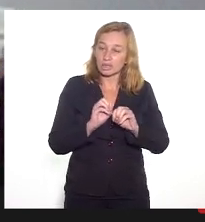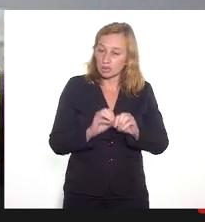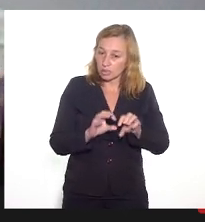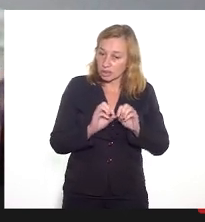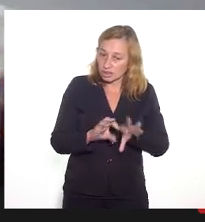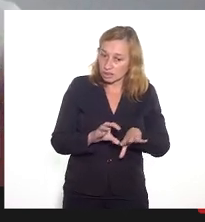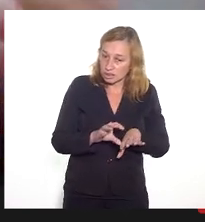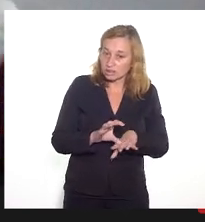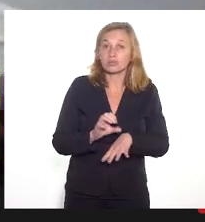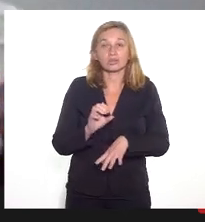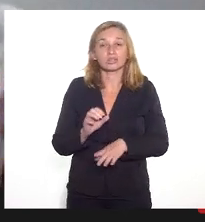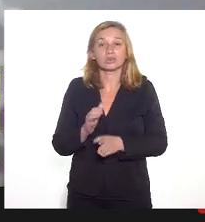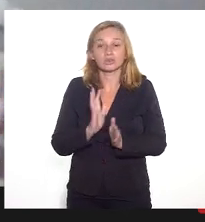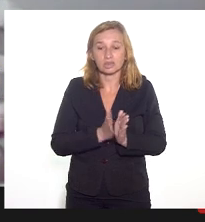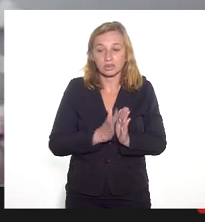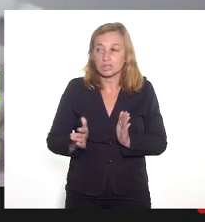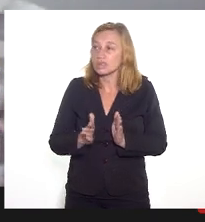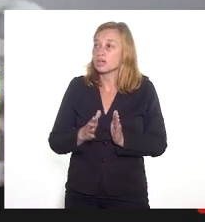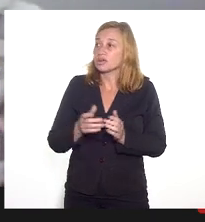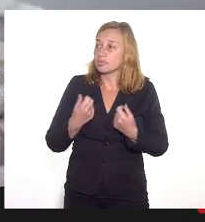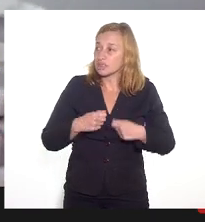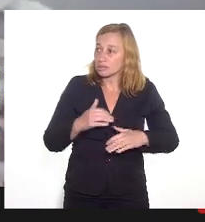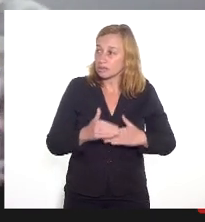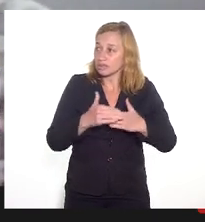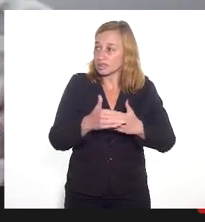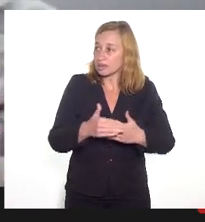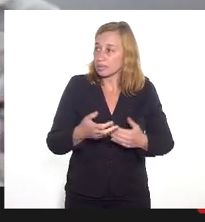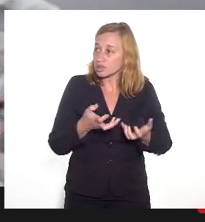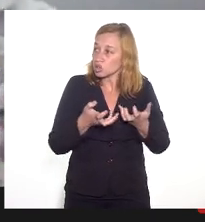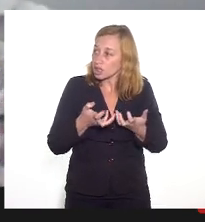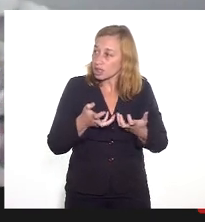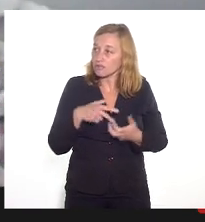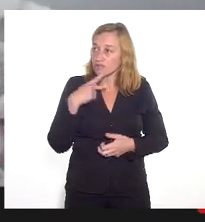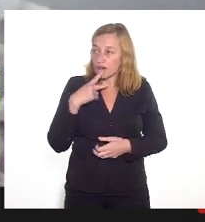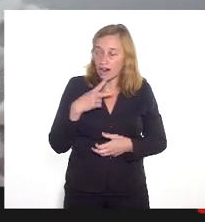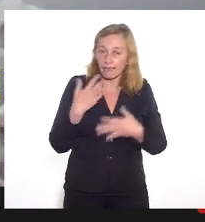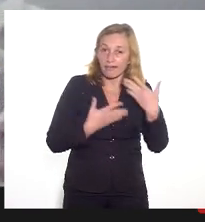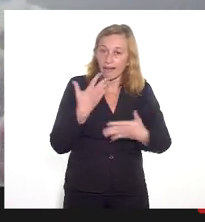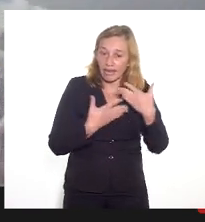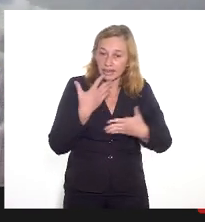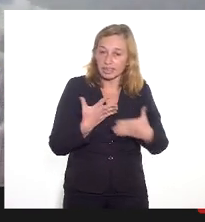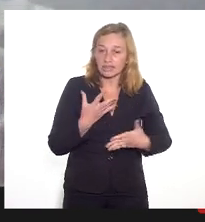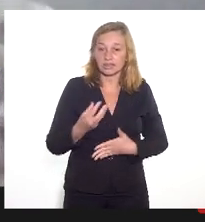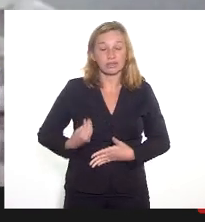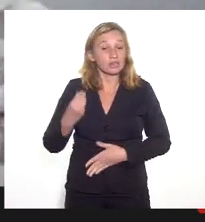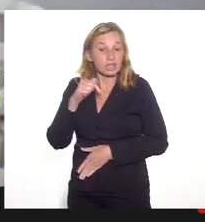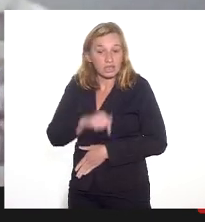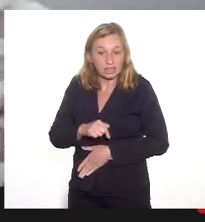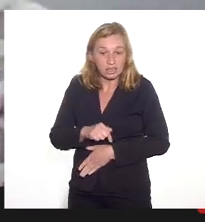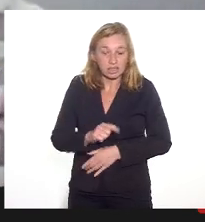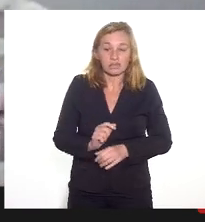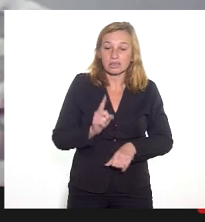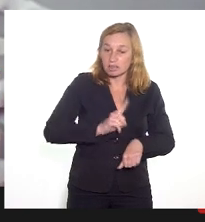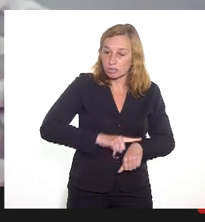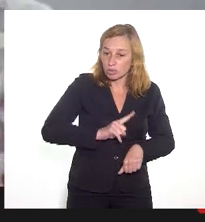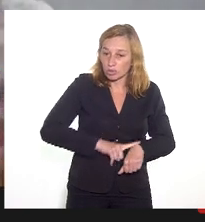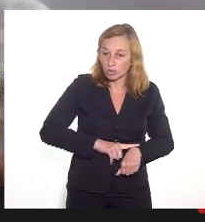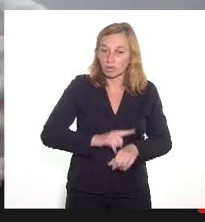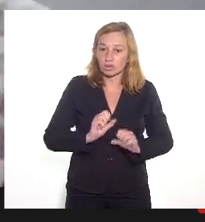de ordem. A gente ainda tem muito que avançar, mas eu queria assim, dizer da alegria de estar aqui neste